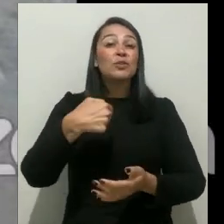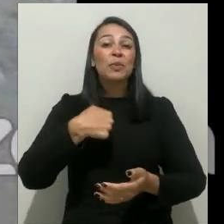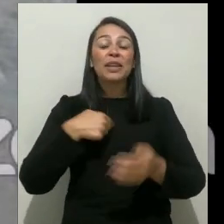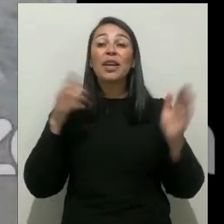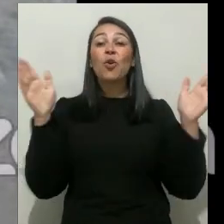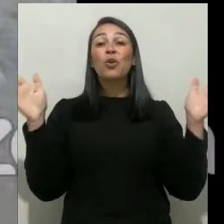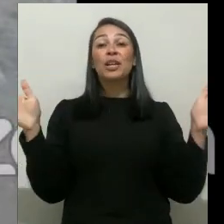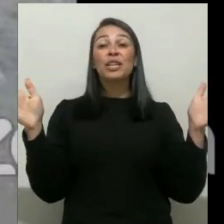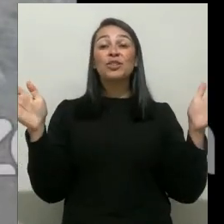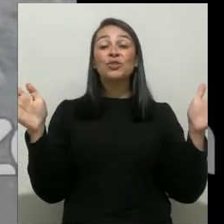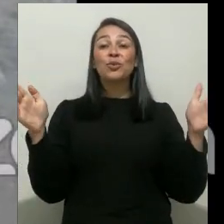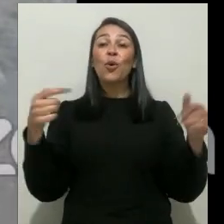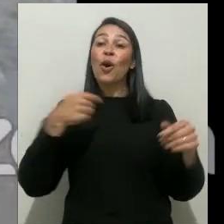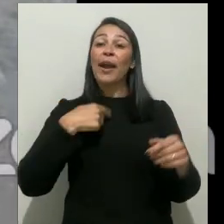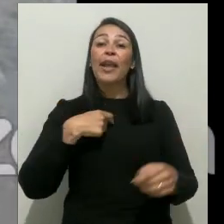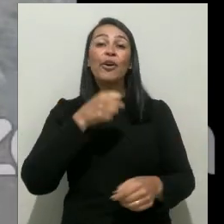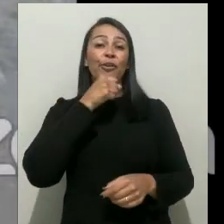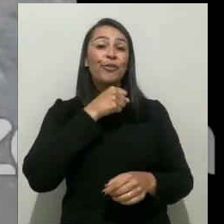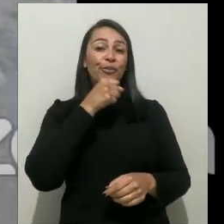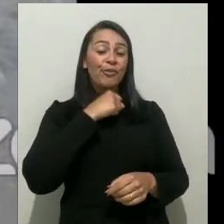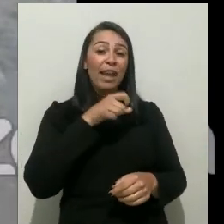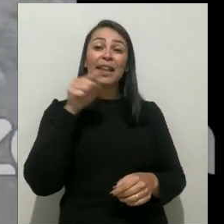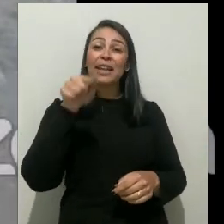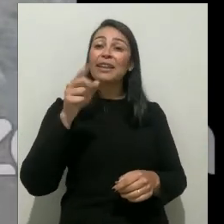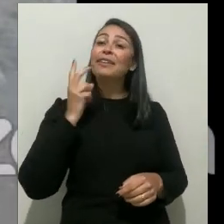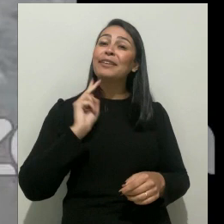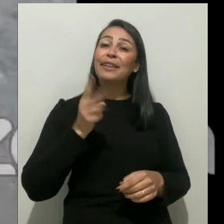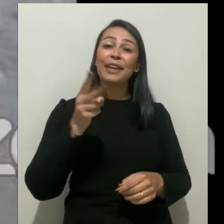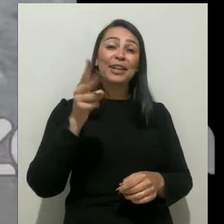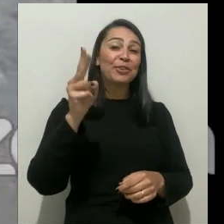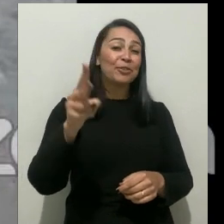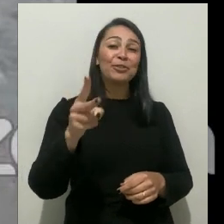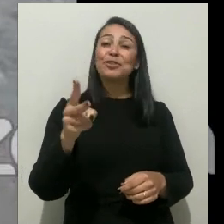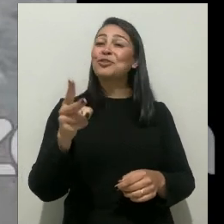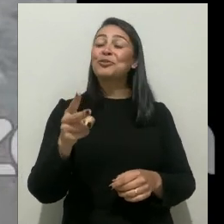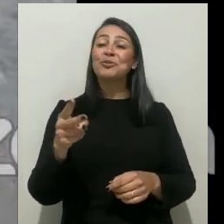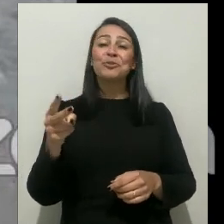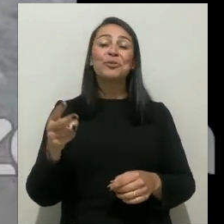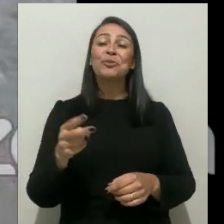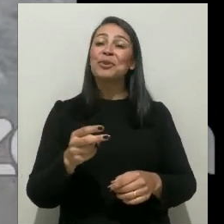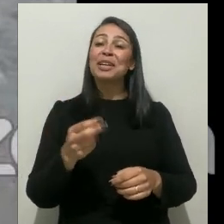Cristo. Eu estou aqui envelhecendo e ele continua com essa mesma idade.